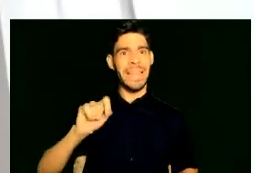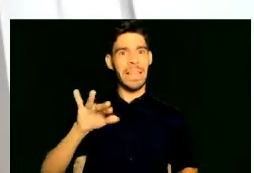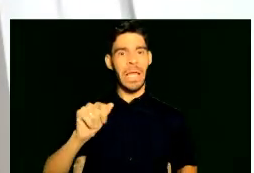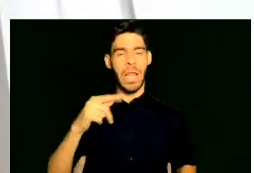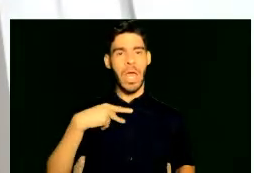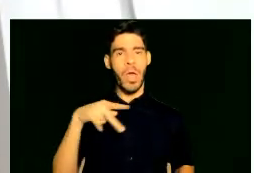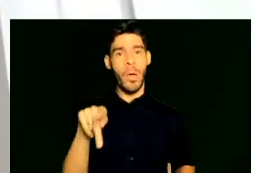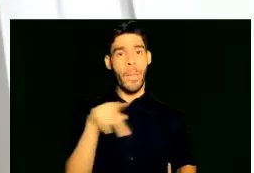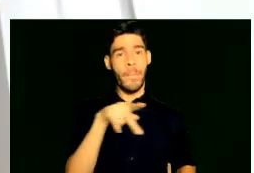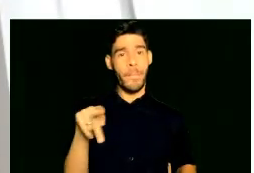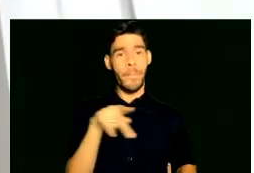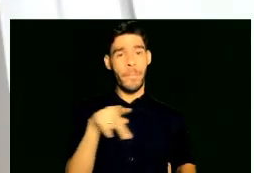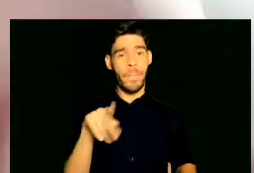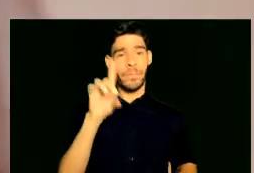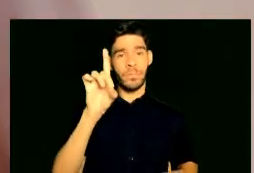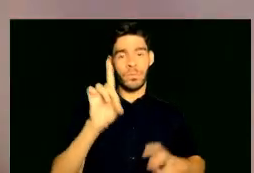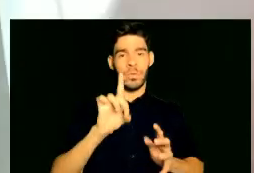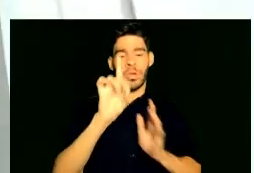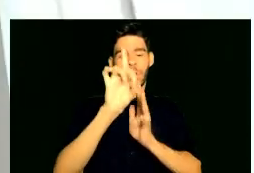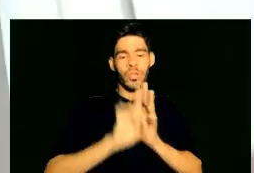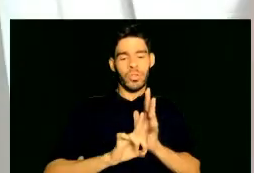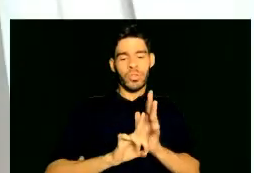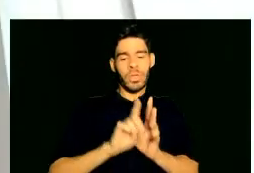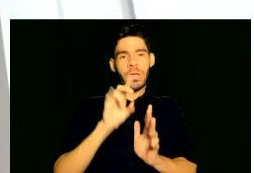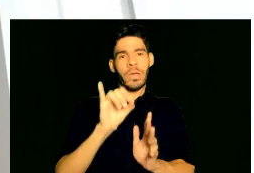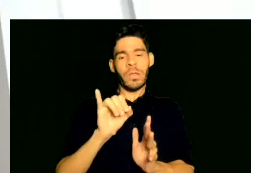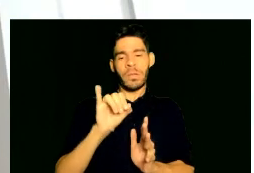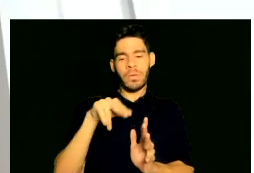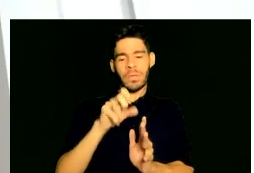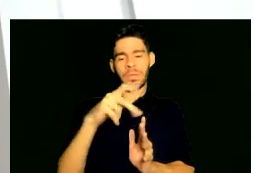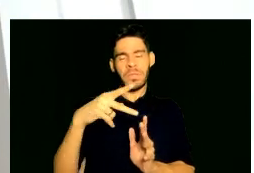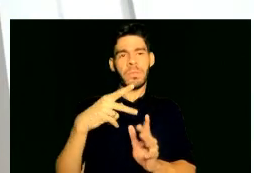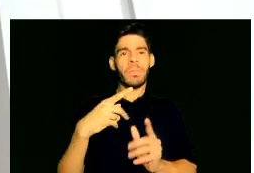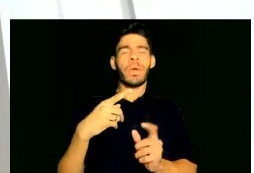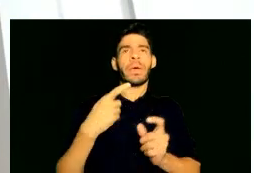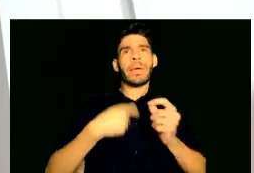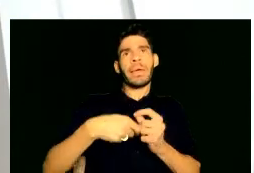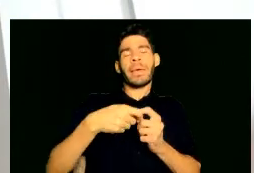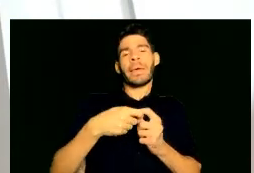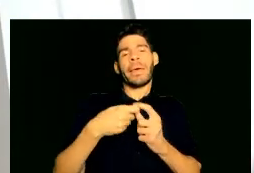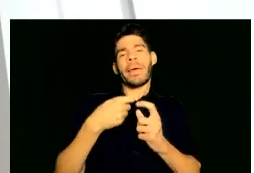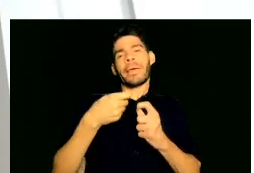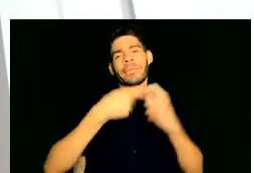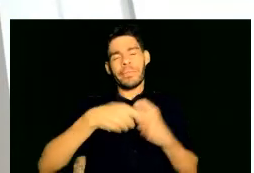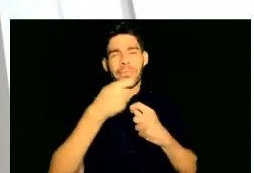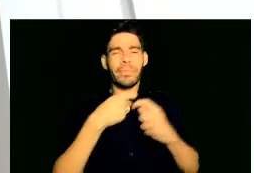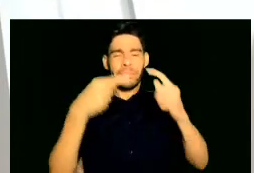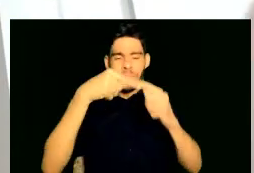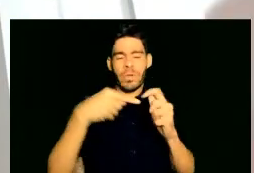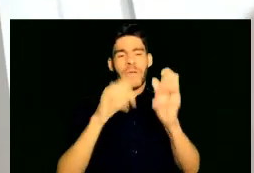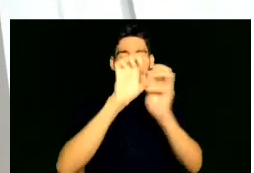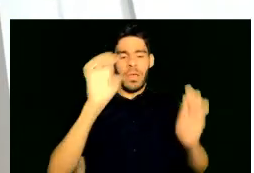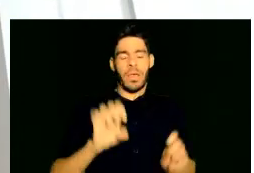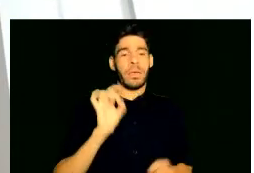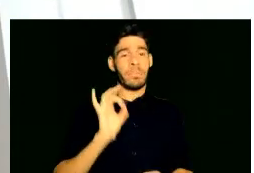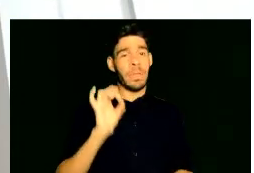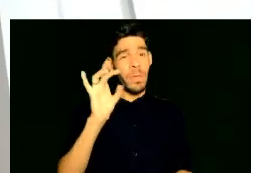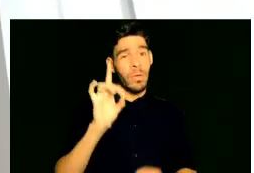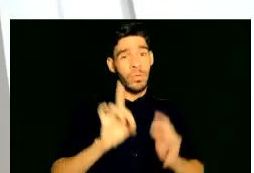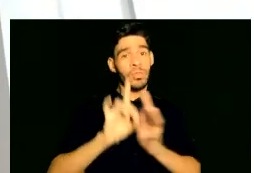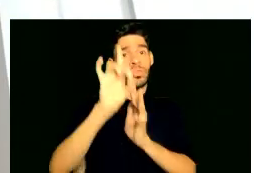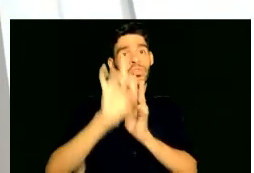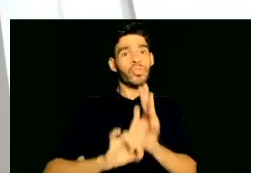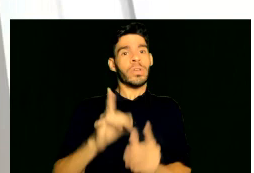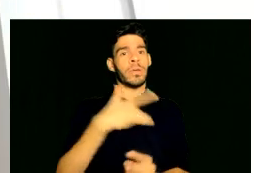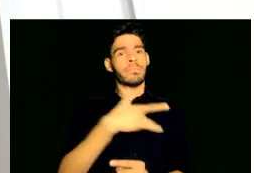Olá, meu nome é Natália Pires, eu sou professora de Direito do INSPER. Eu estudo empiricamente a judicialização de direitos sociais, econômicos e culturais,